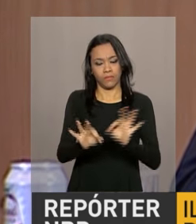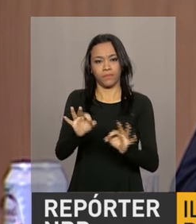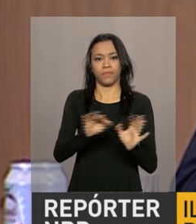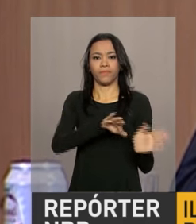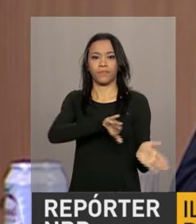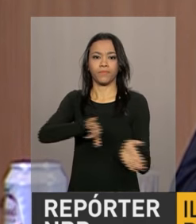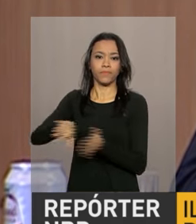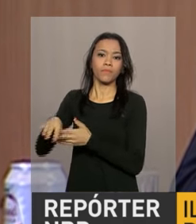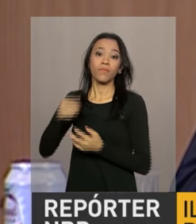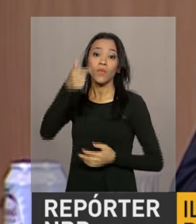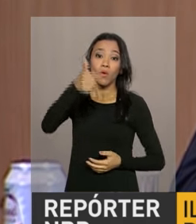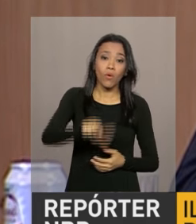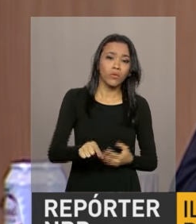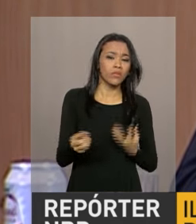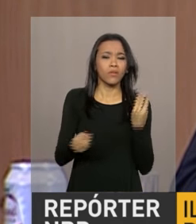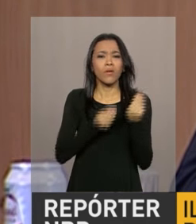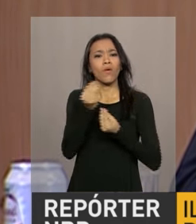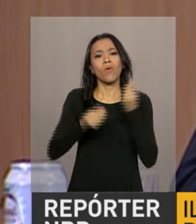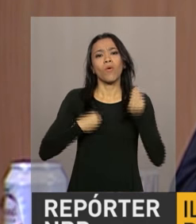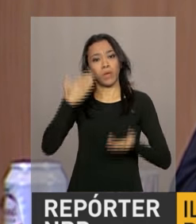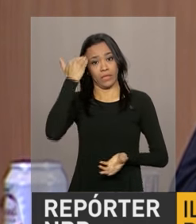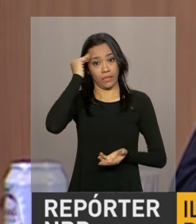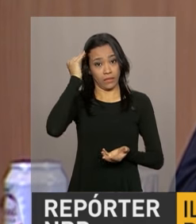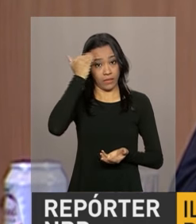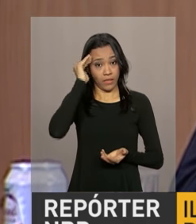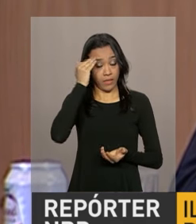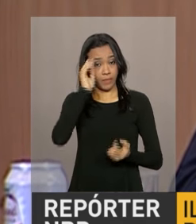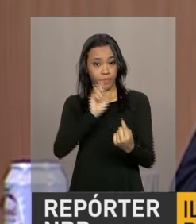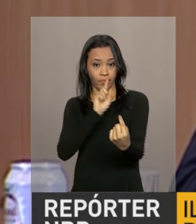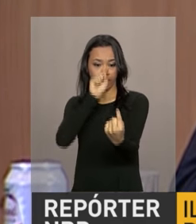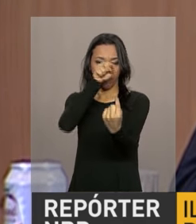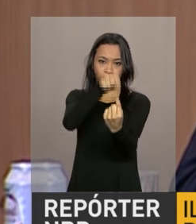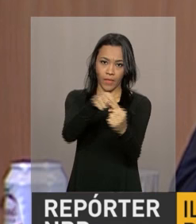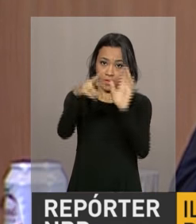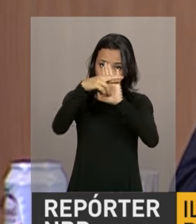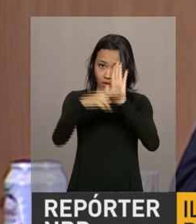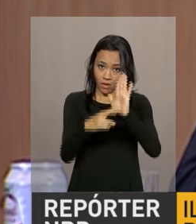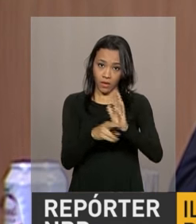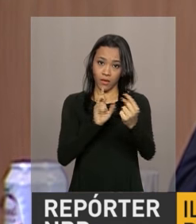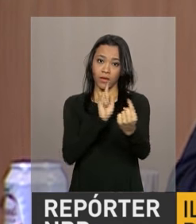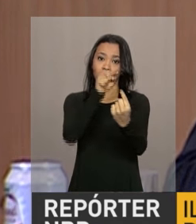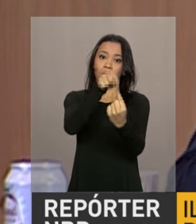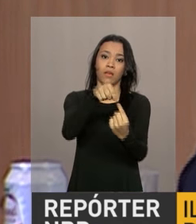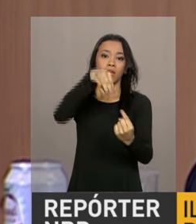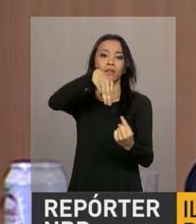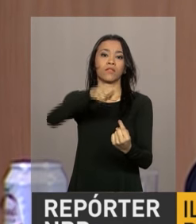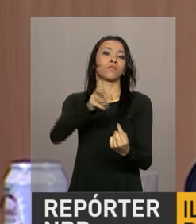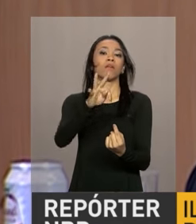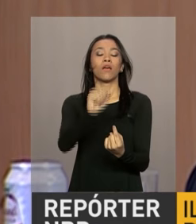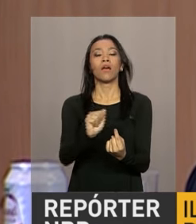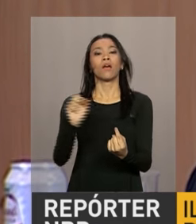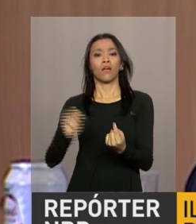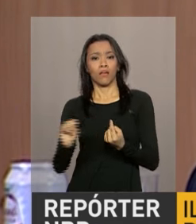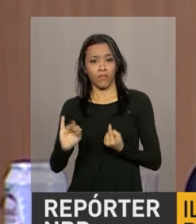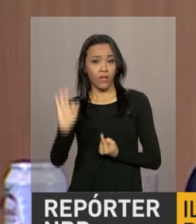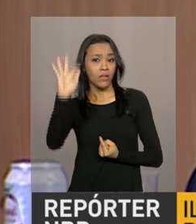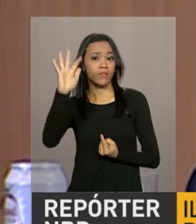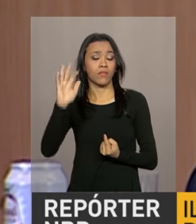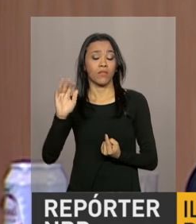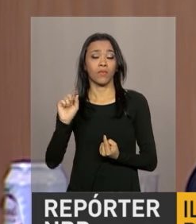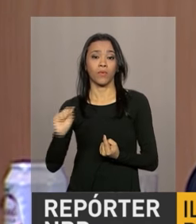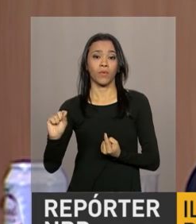Uma forma de entender o regime de metas de inflação é que é um regime onde o foco, a